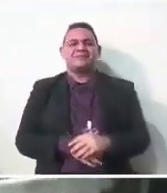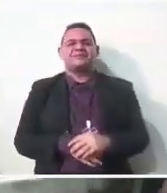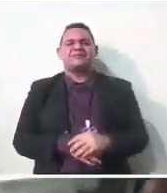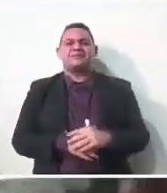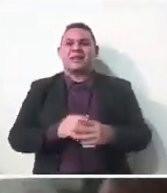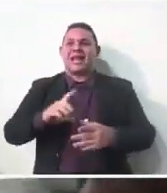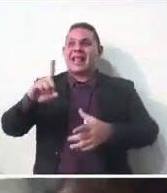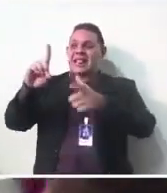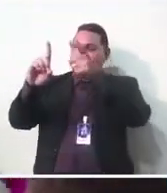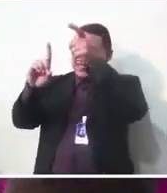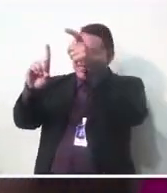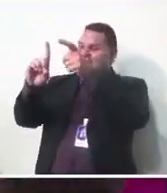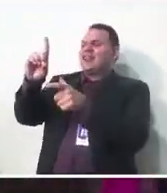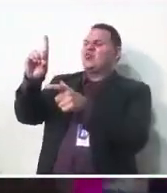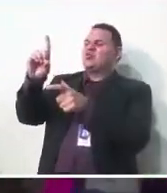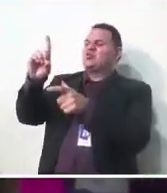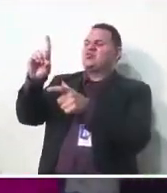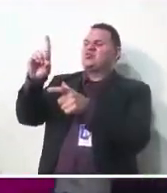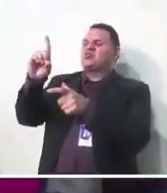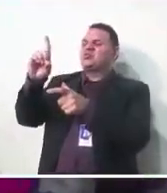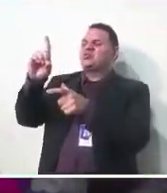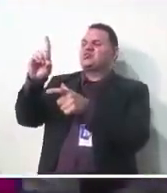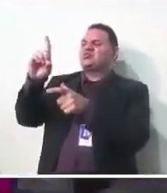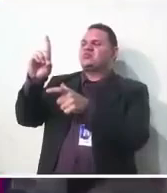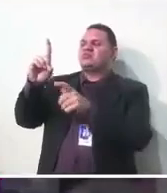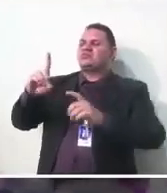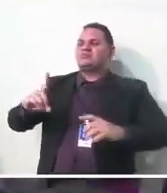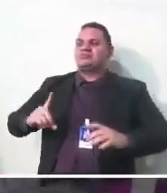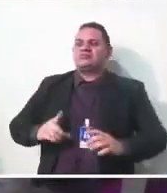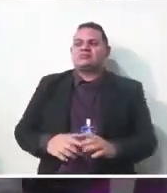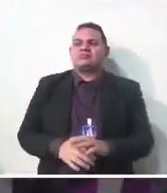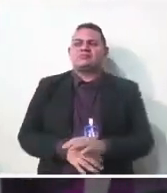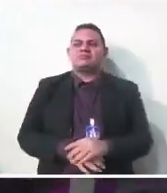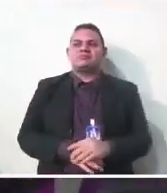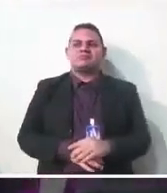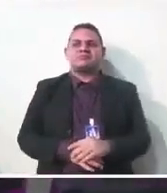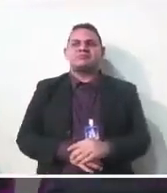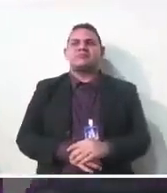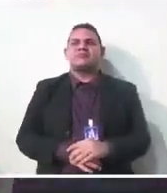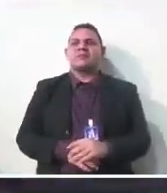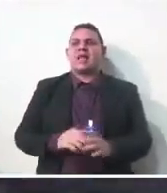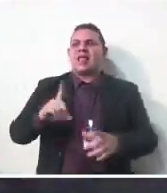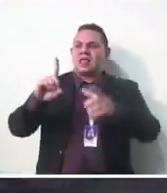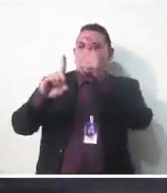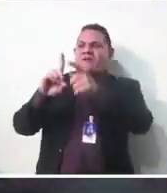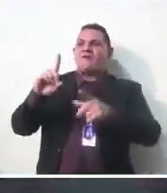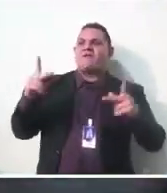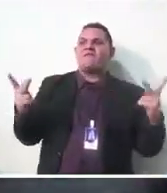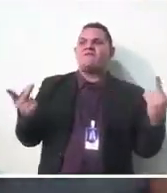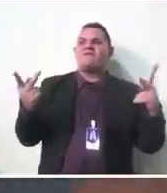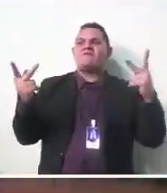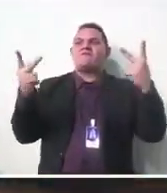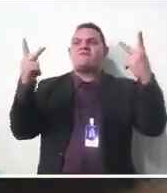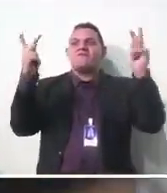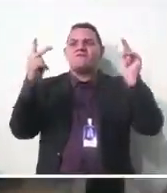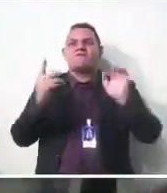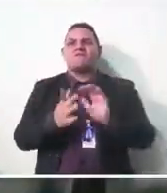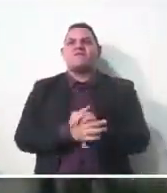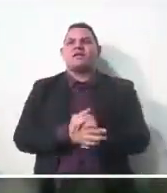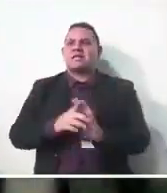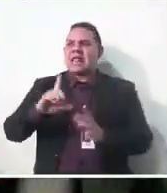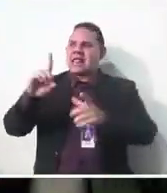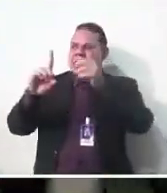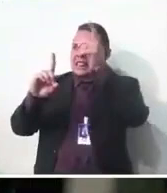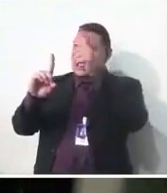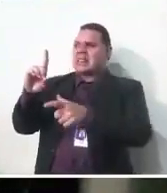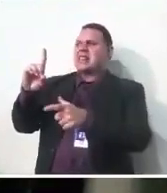Eis o leão da tribo de Judá, a raiz de Davi. Ele venceu, João. Ele venceu. E ele é